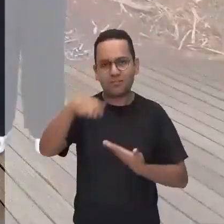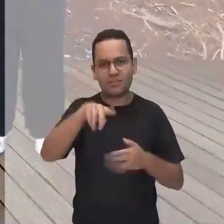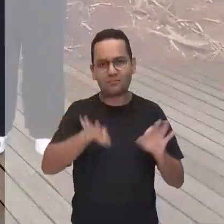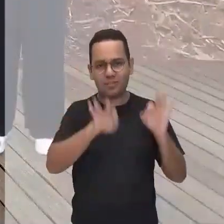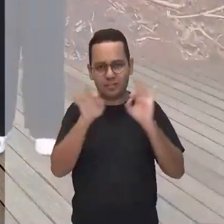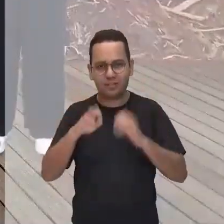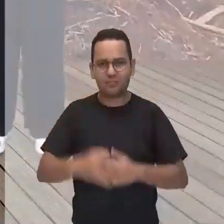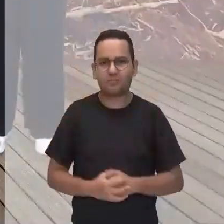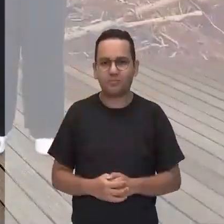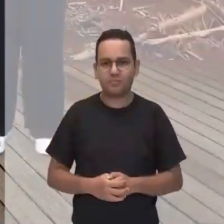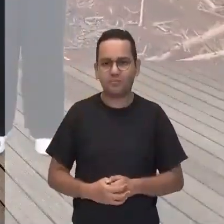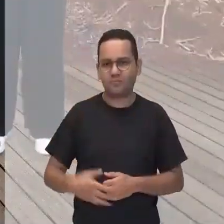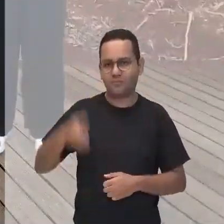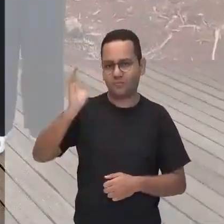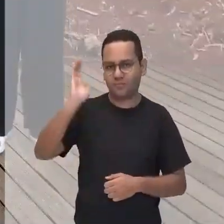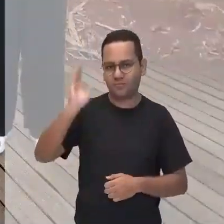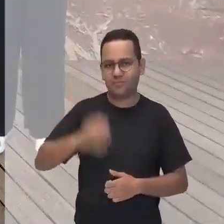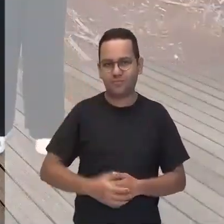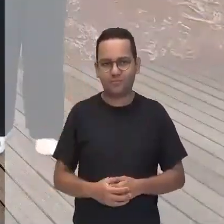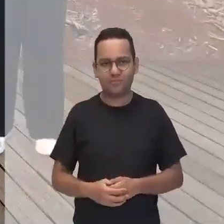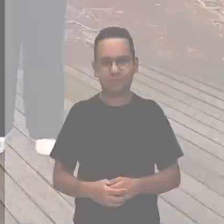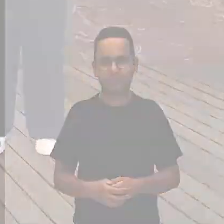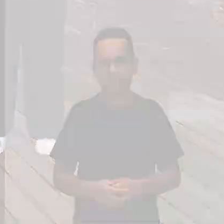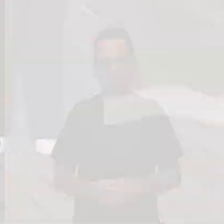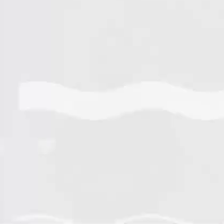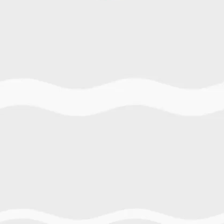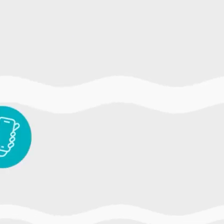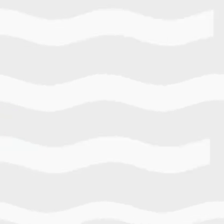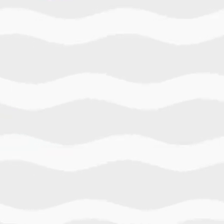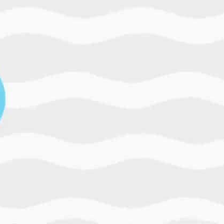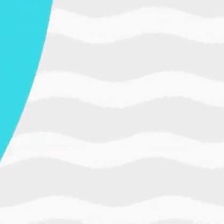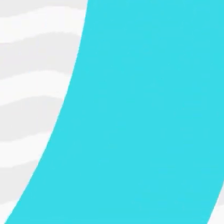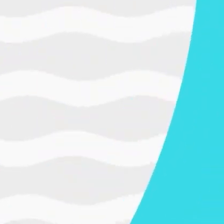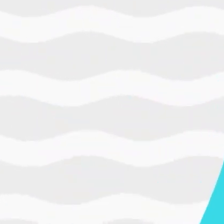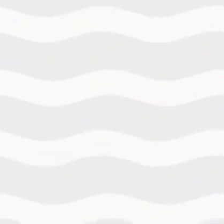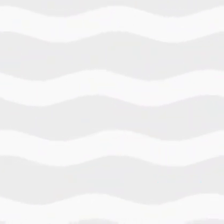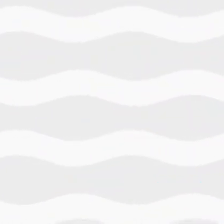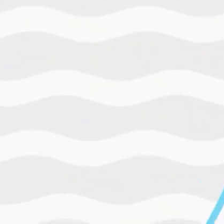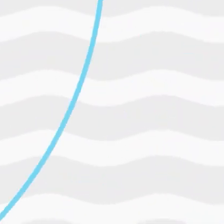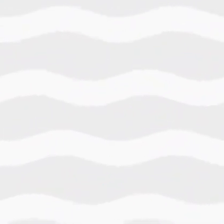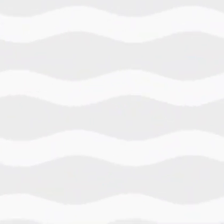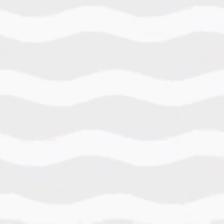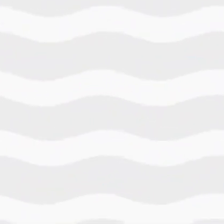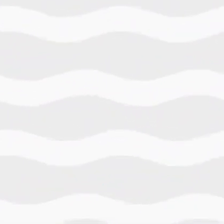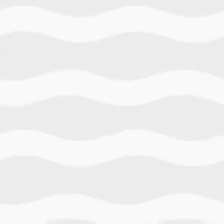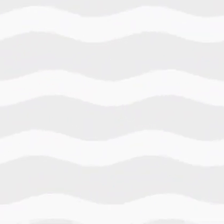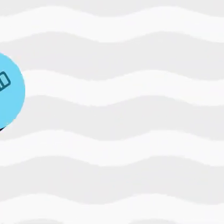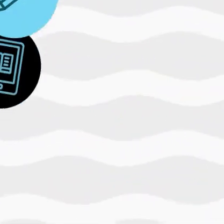vocês e até uma próxima oportunidade.